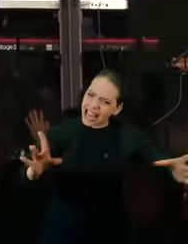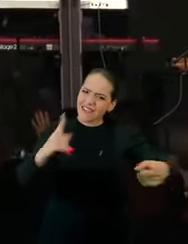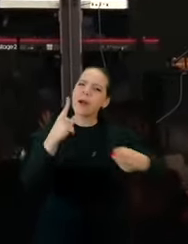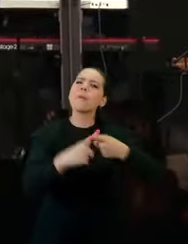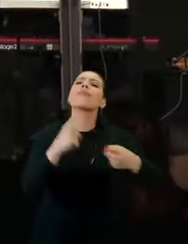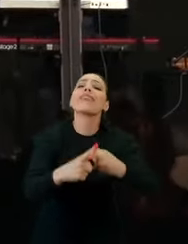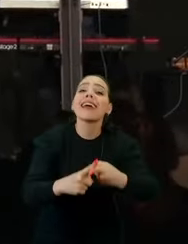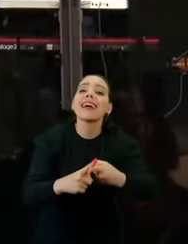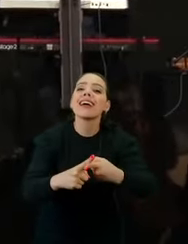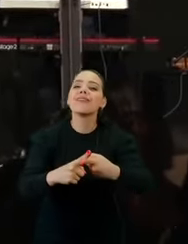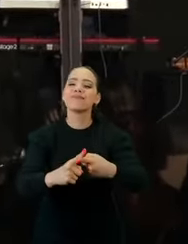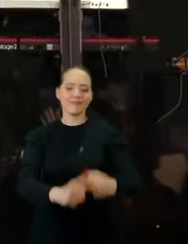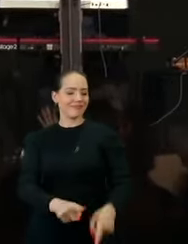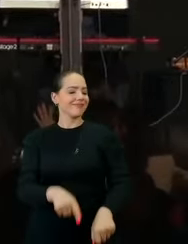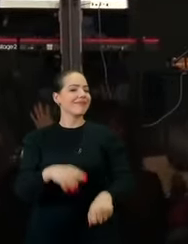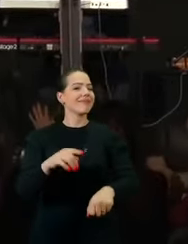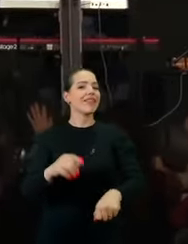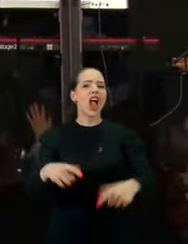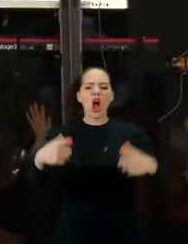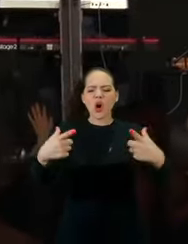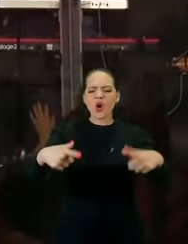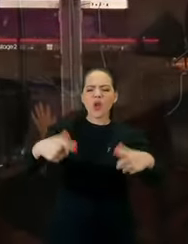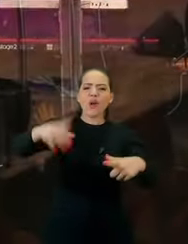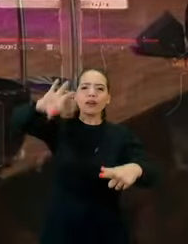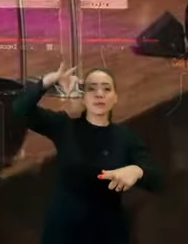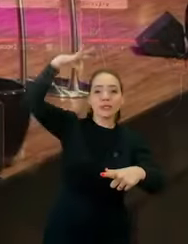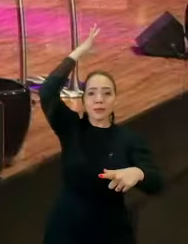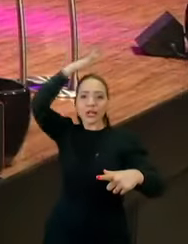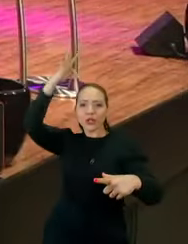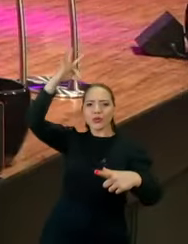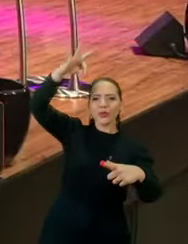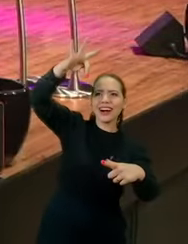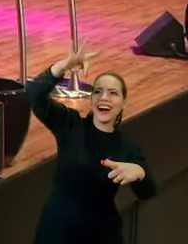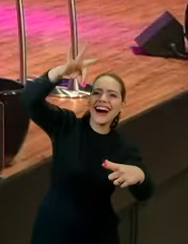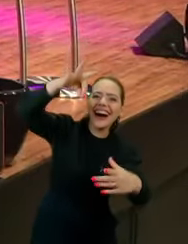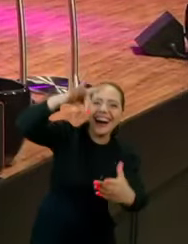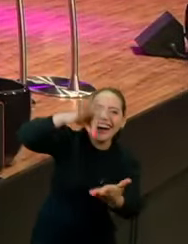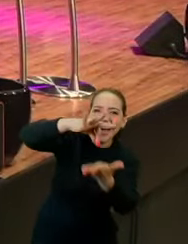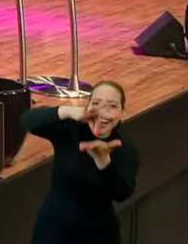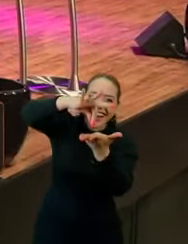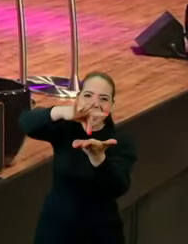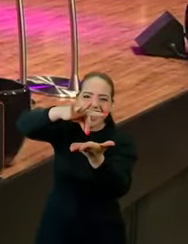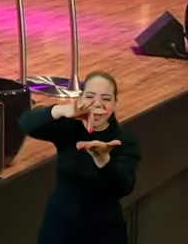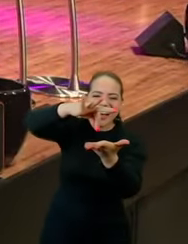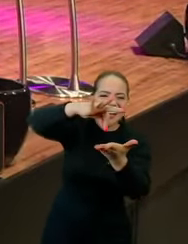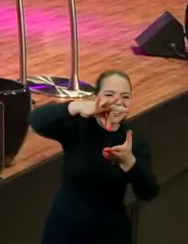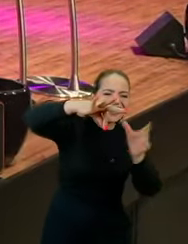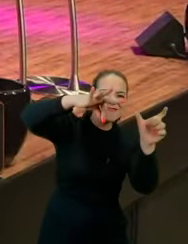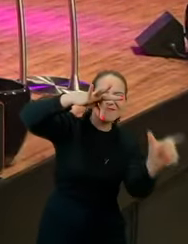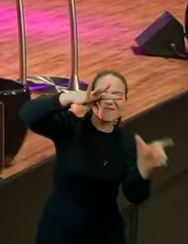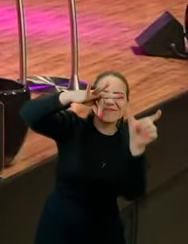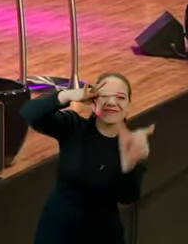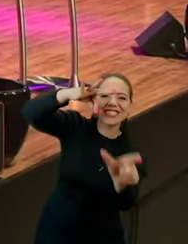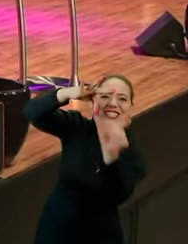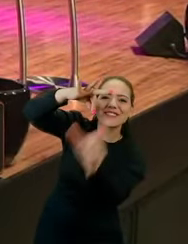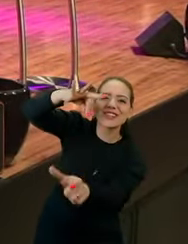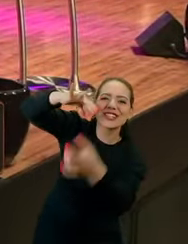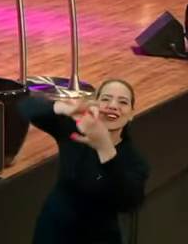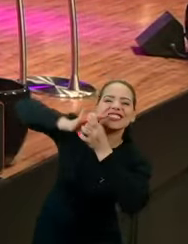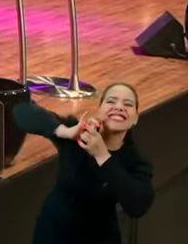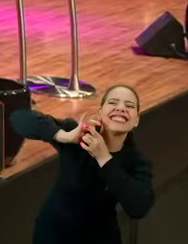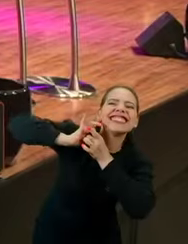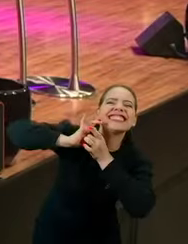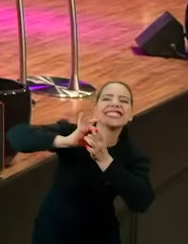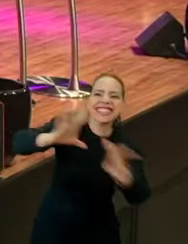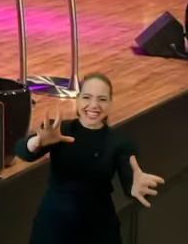onde o Espírito Santo está. Ali a liberdade. Ali a liberdade. Ali a liberdade. Esse